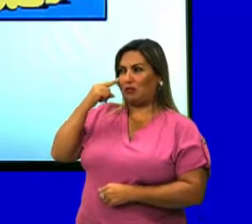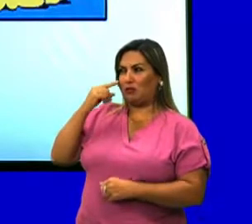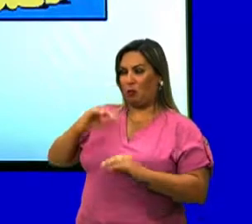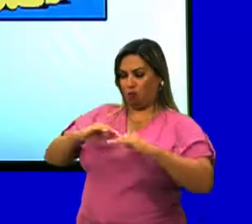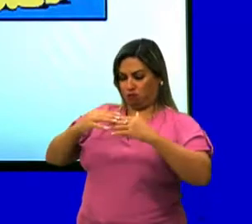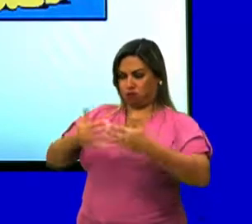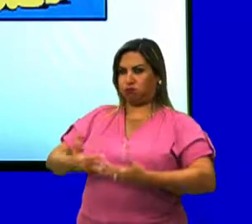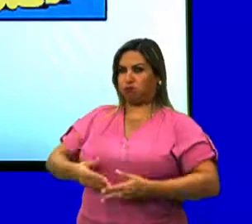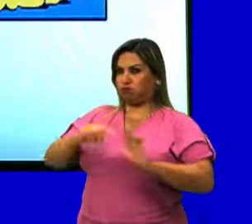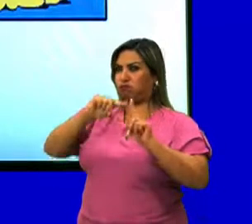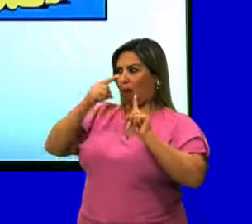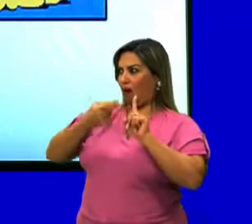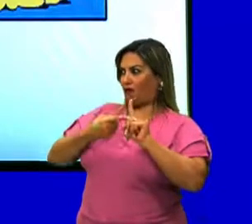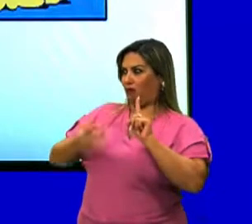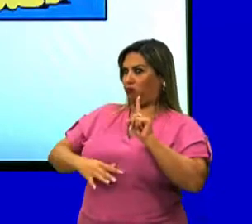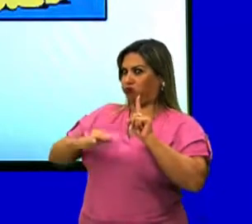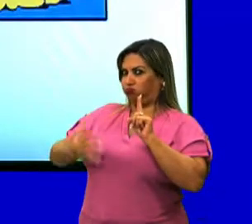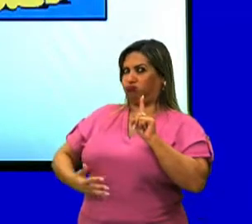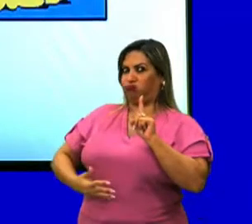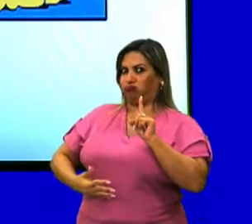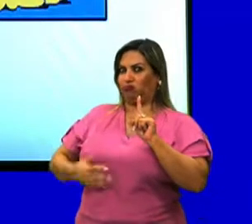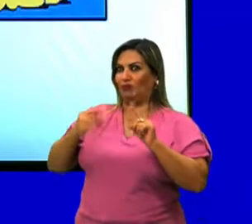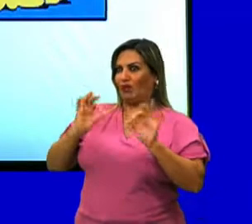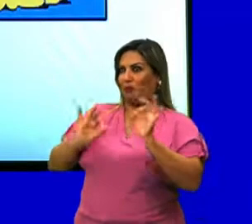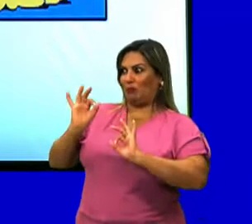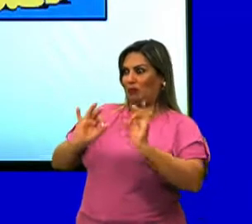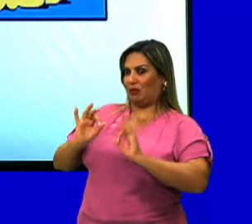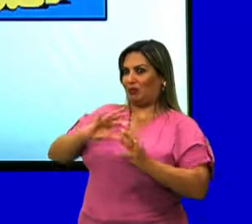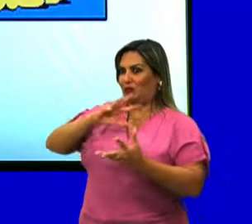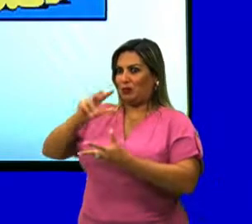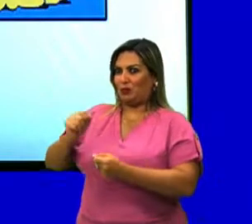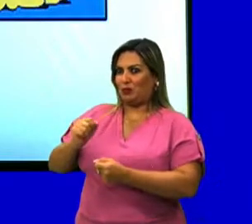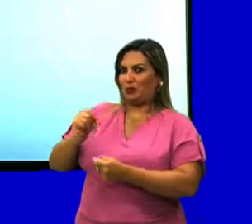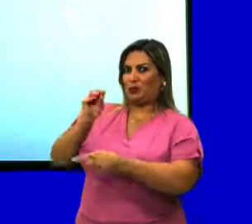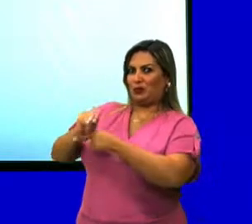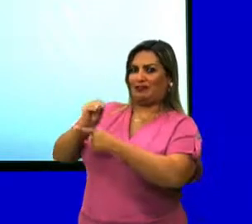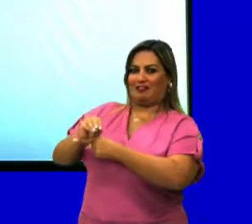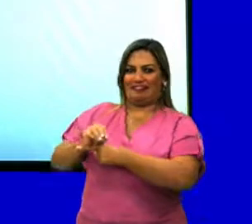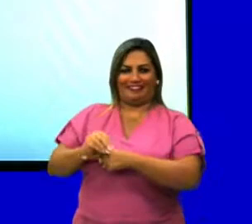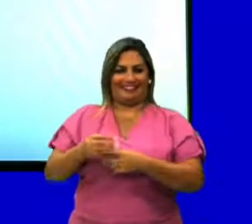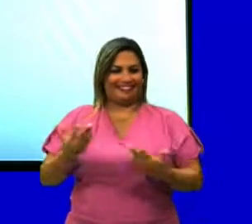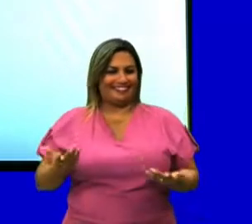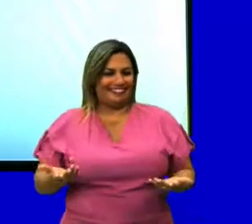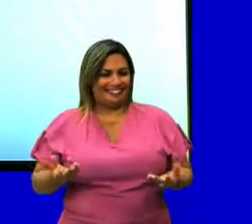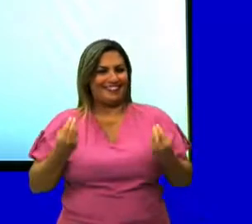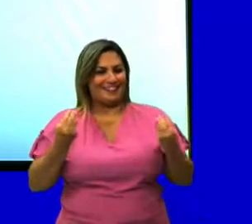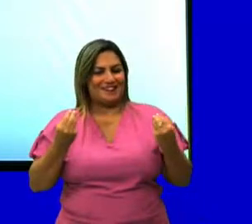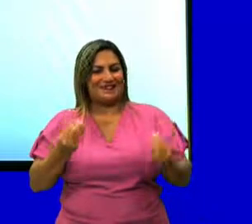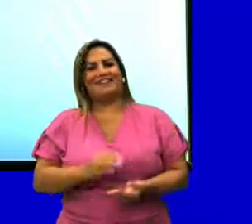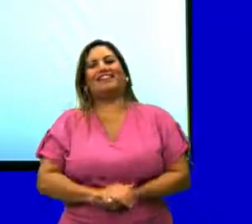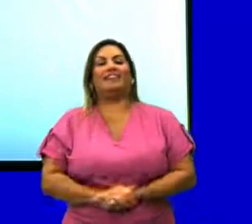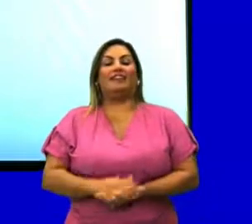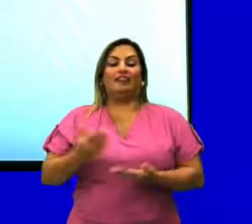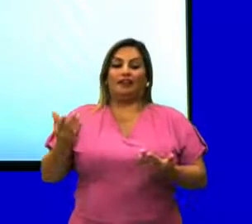que minha barriga está planejando tomar conta do mundo. É, sem comentários, né? Bom, vamos lá.